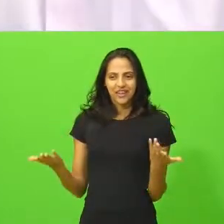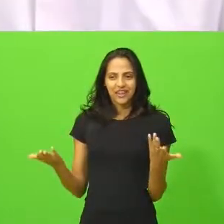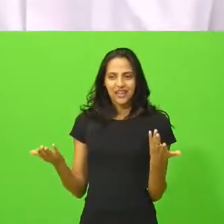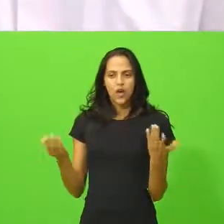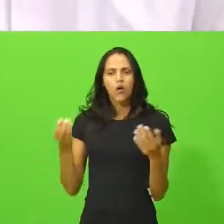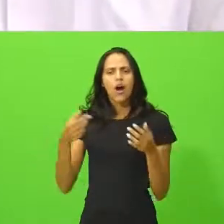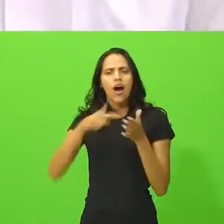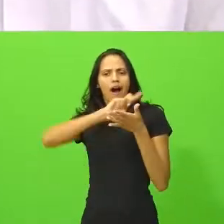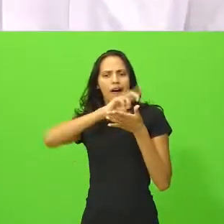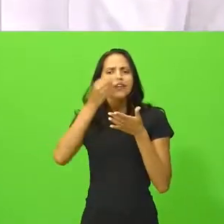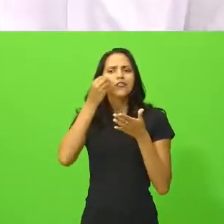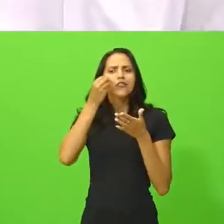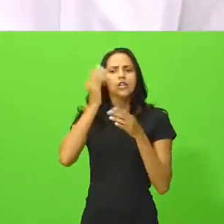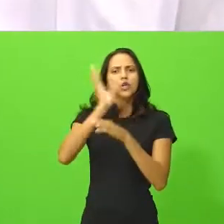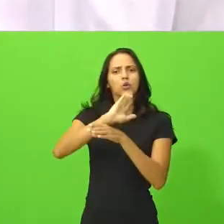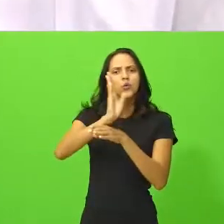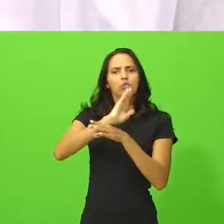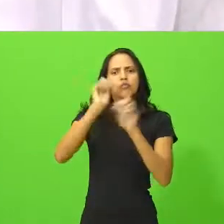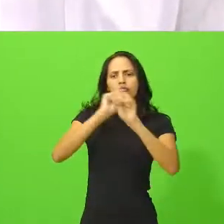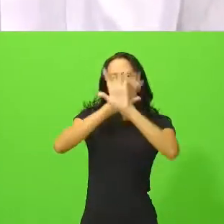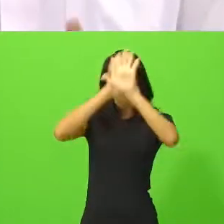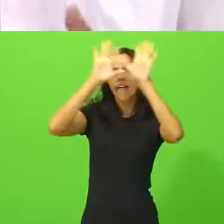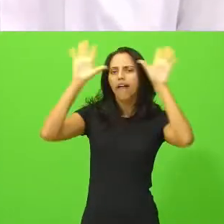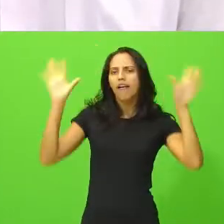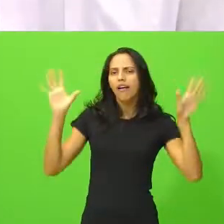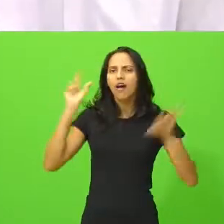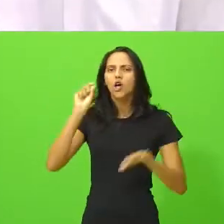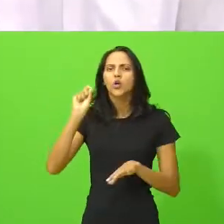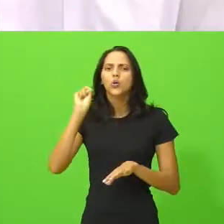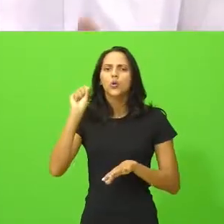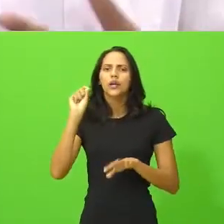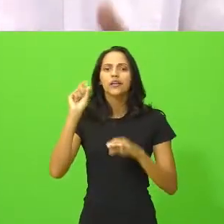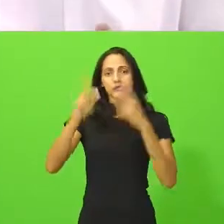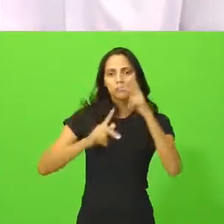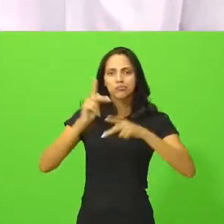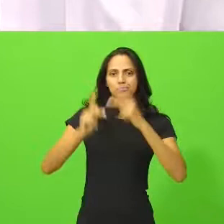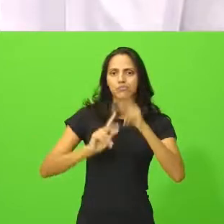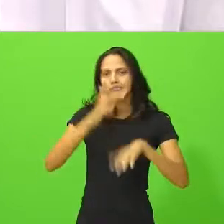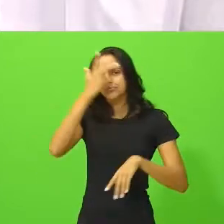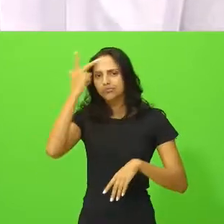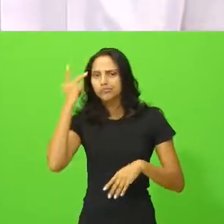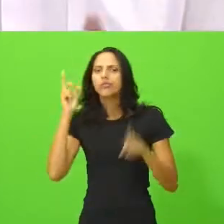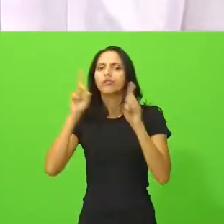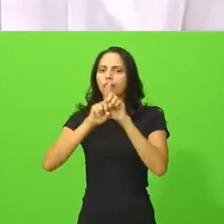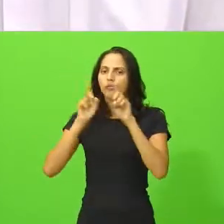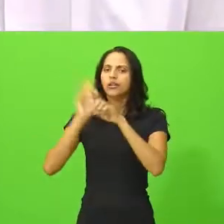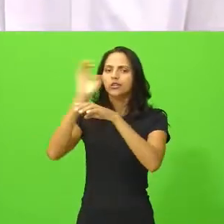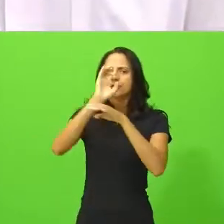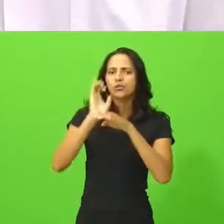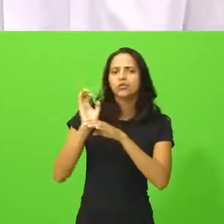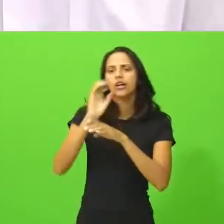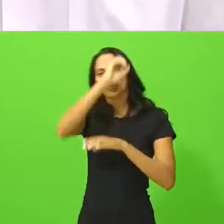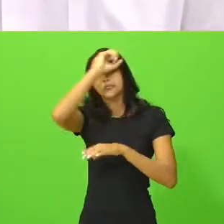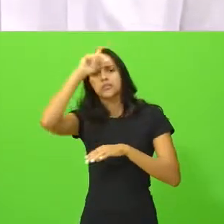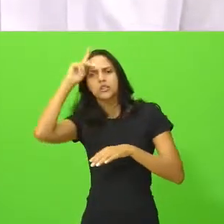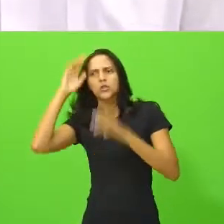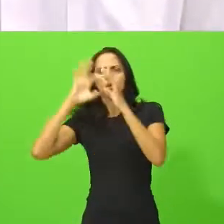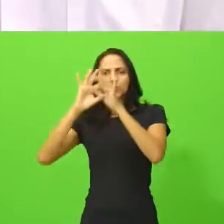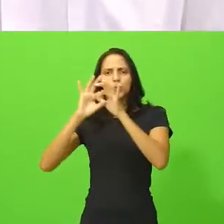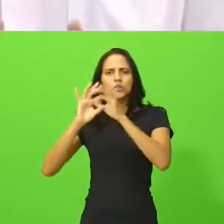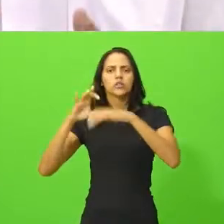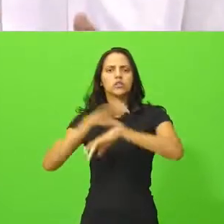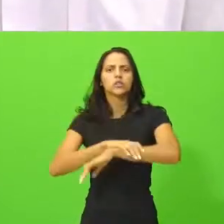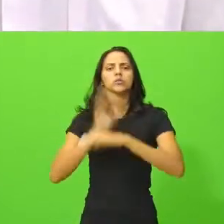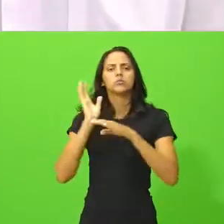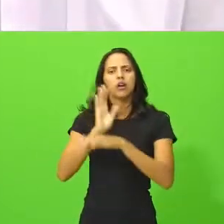vídeo ele ficou muito claro, né, a questão da participação, seja da população, seja dos órgãos públicos, em relação